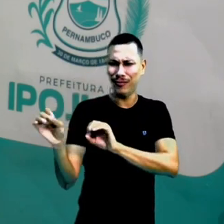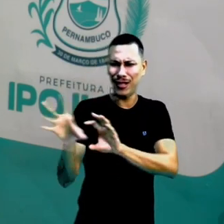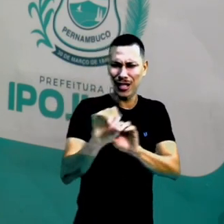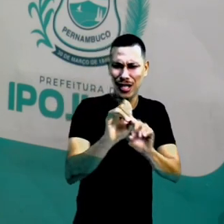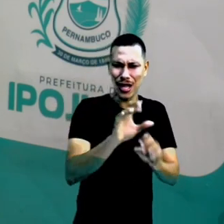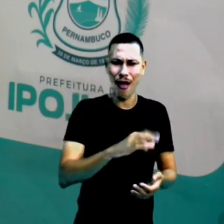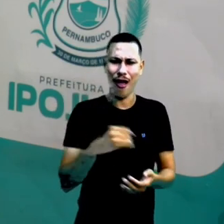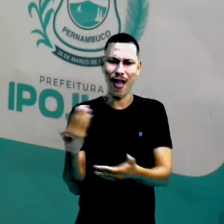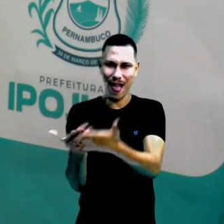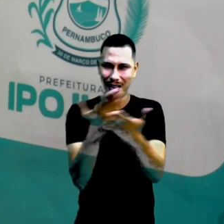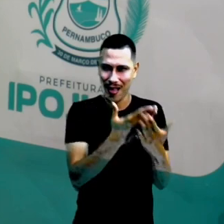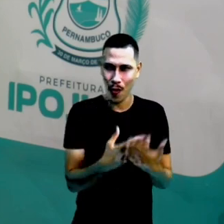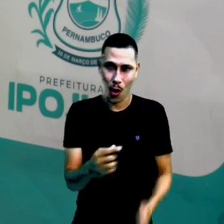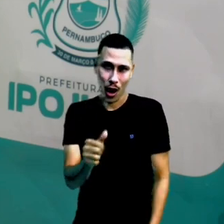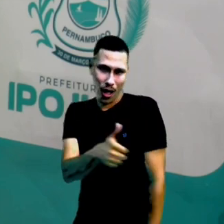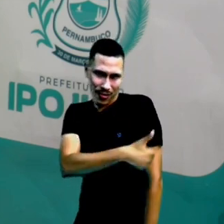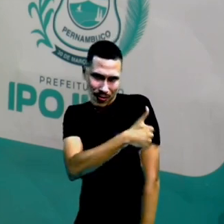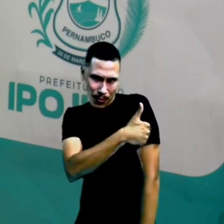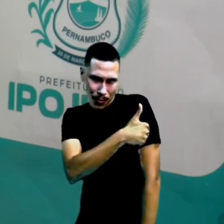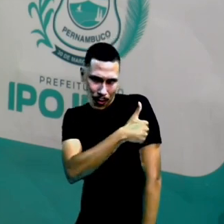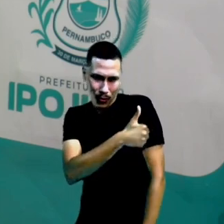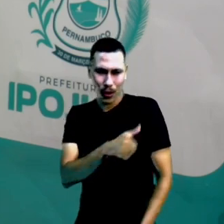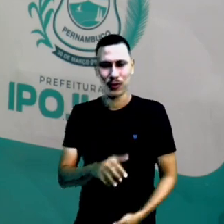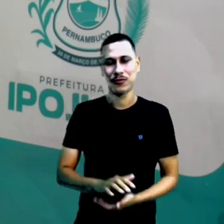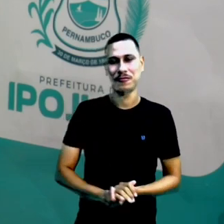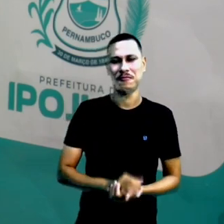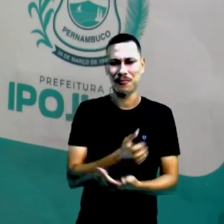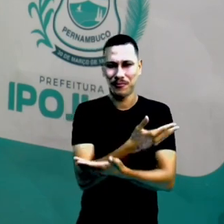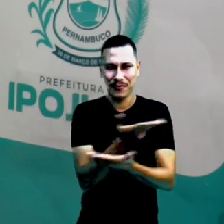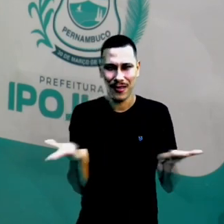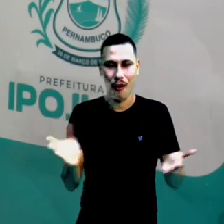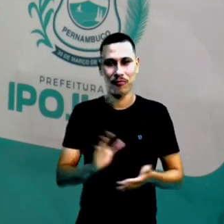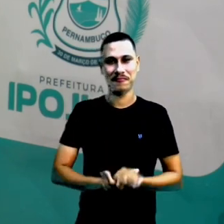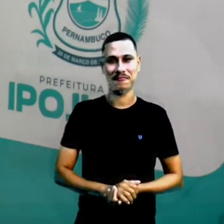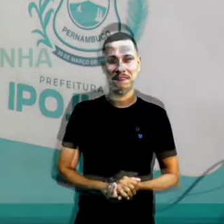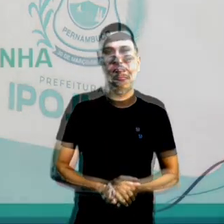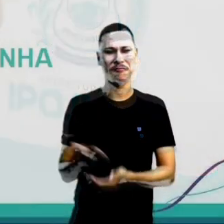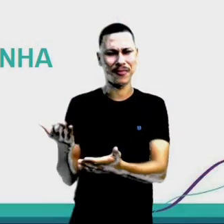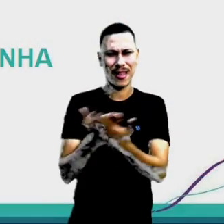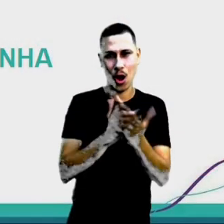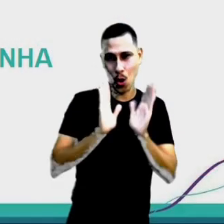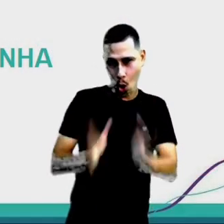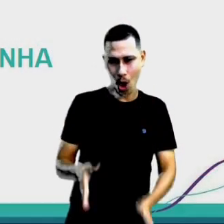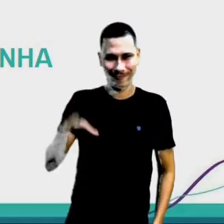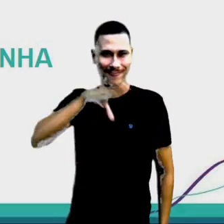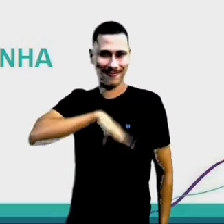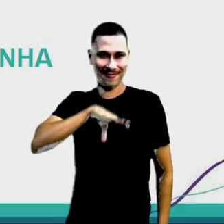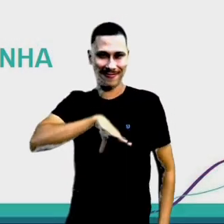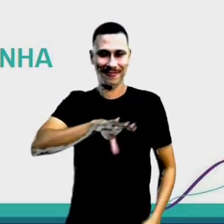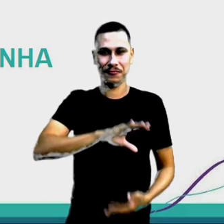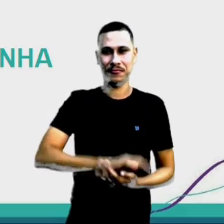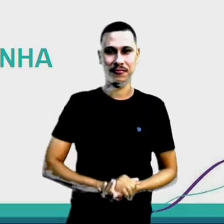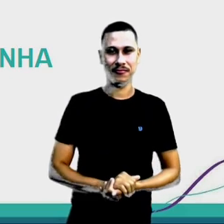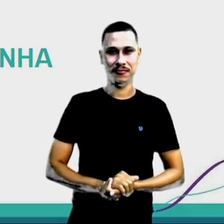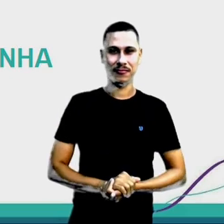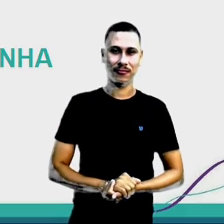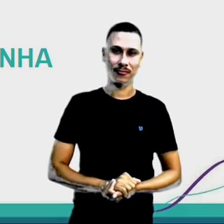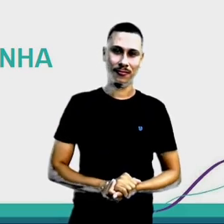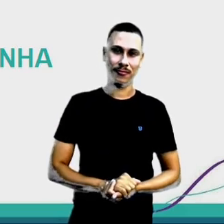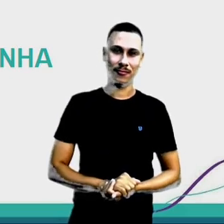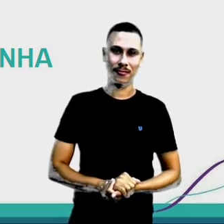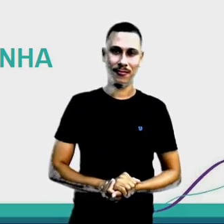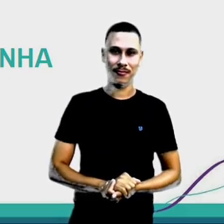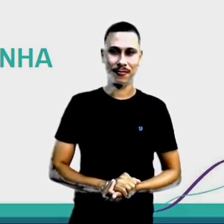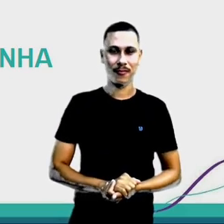aulas do primeiro ano para vocês. E a nossa aula de hoje é da língua portuguesa.